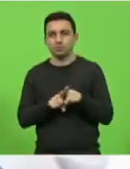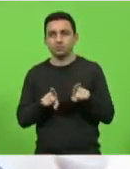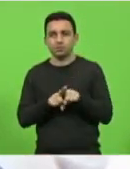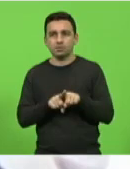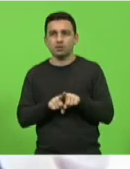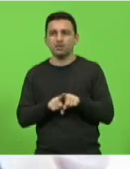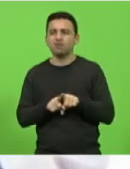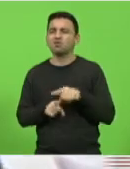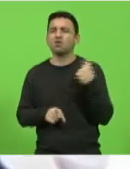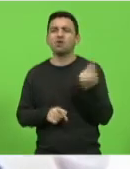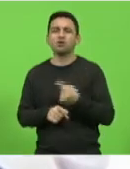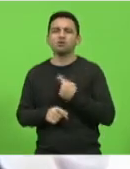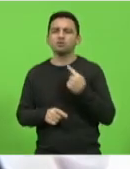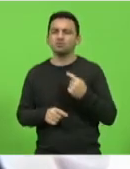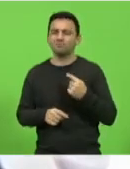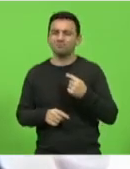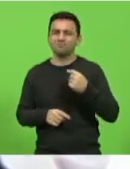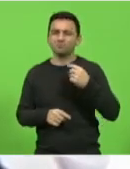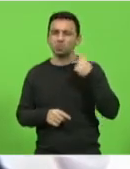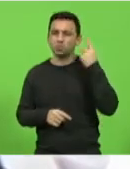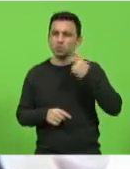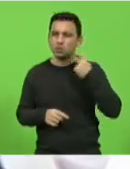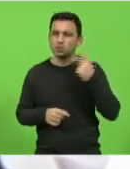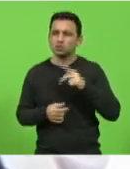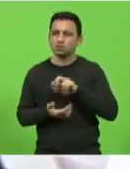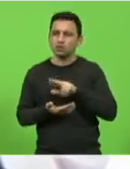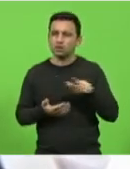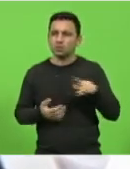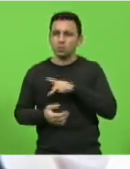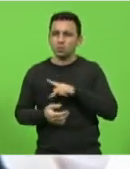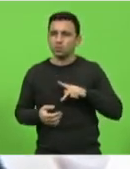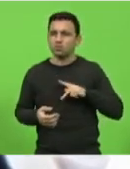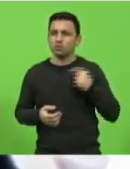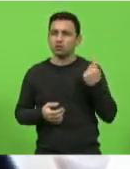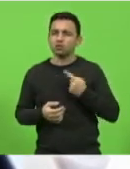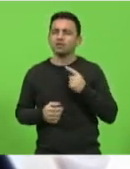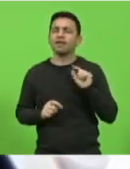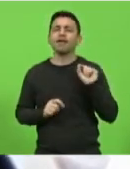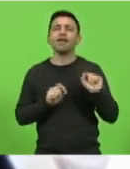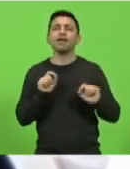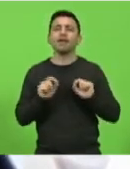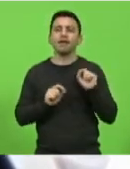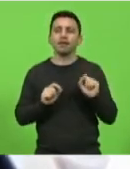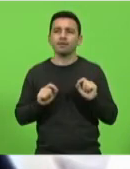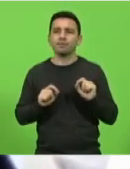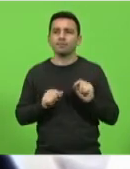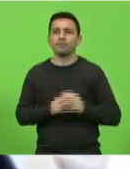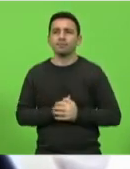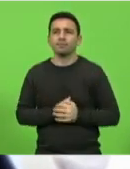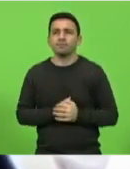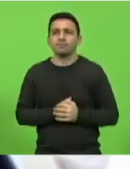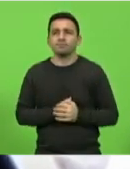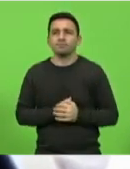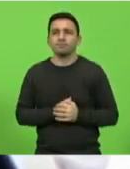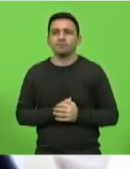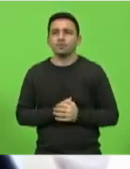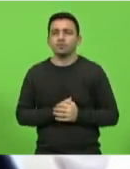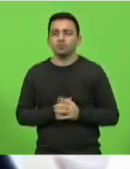somos, principalmente para aqueles que mais precisam da gente. Era isso, senhor presidente, as minhas